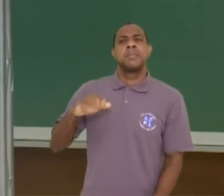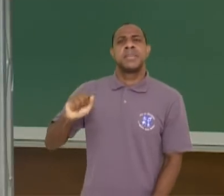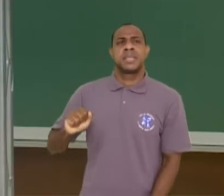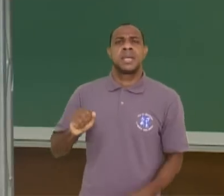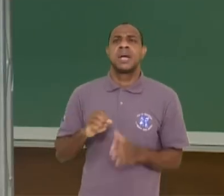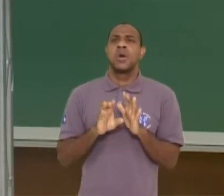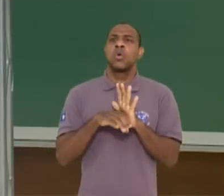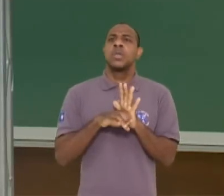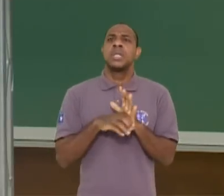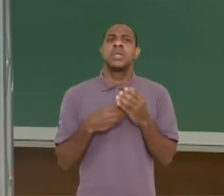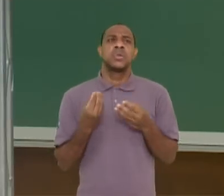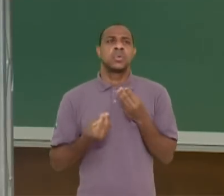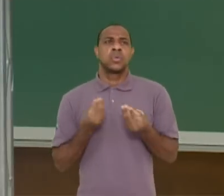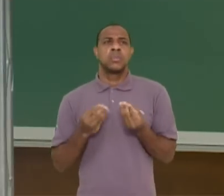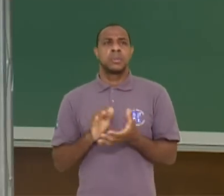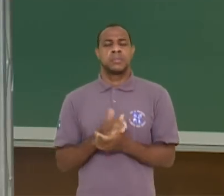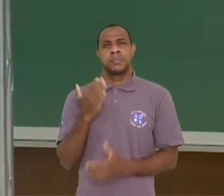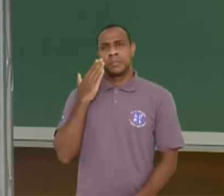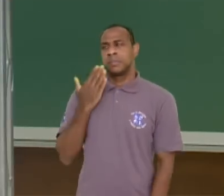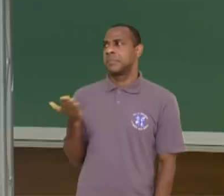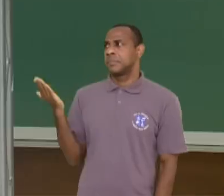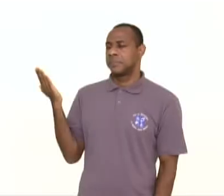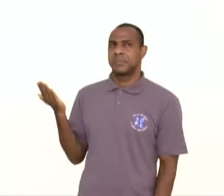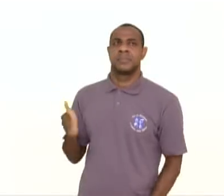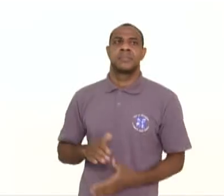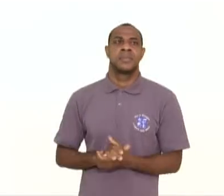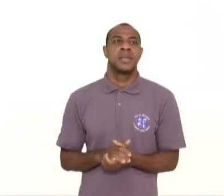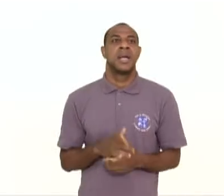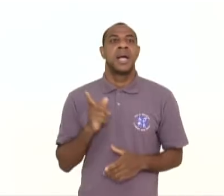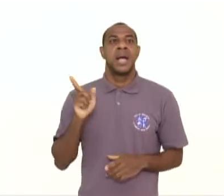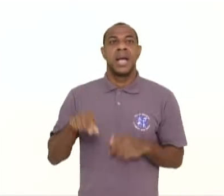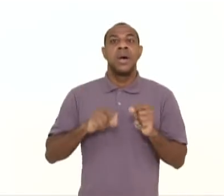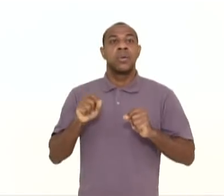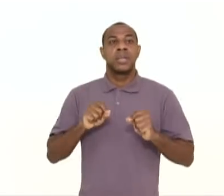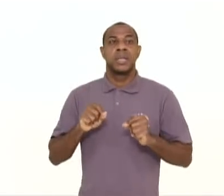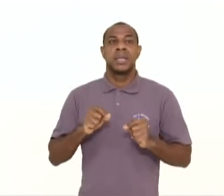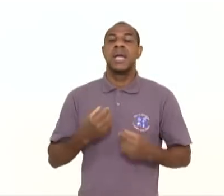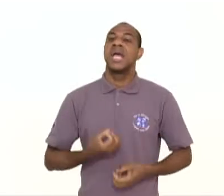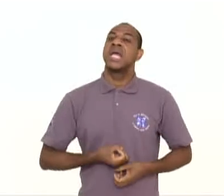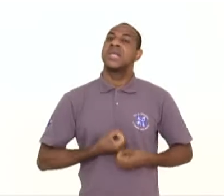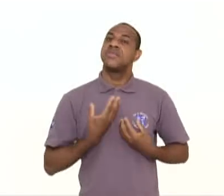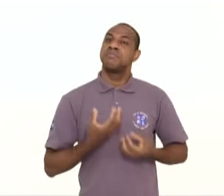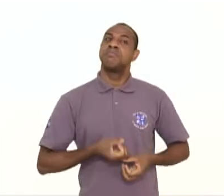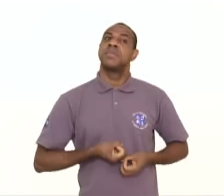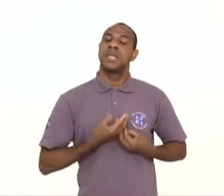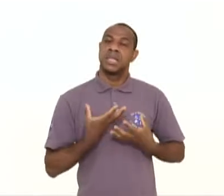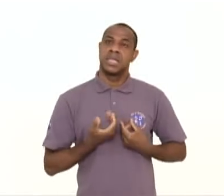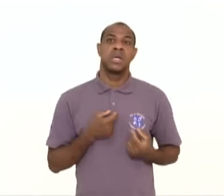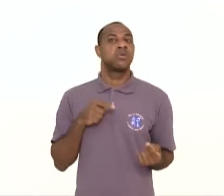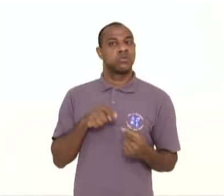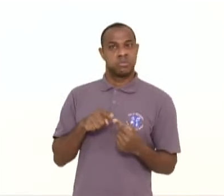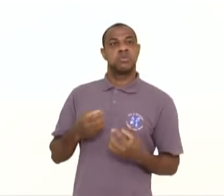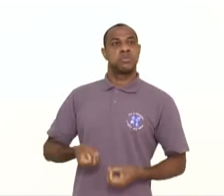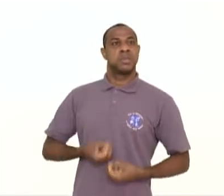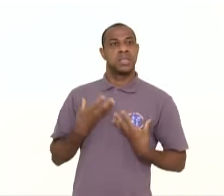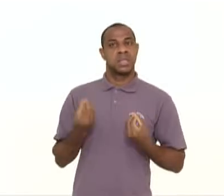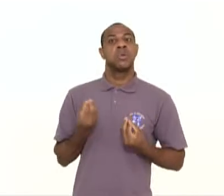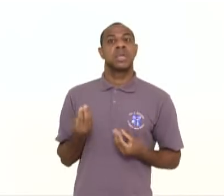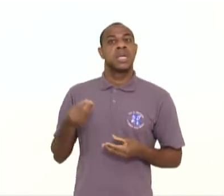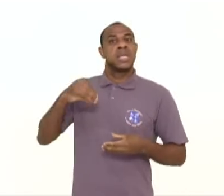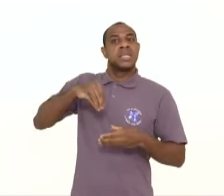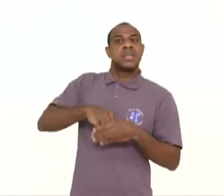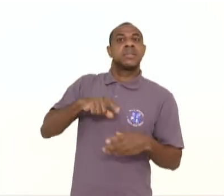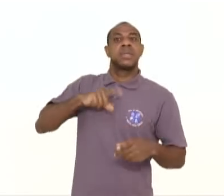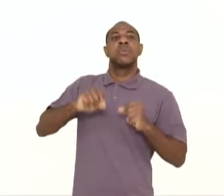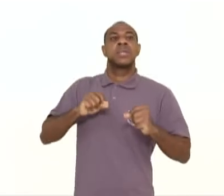definição de mímica como sendo o quê? Então a mímica é uma forma de expressão baseada em gestos e movimentos